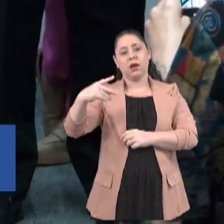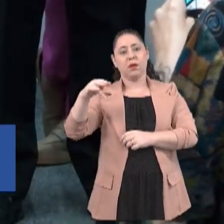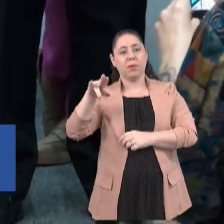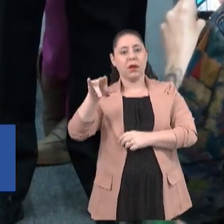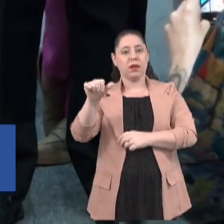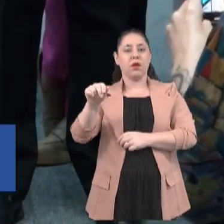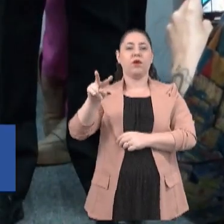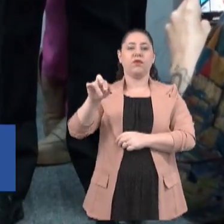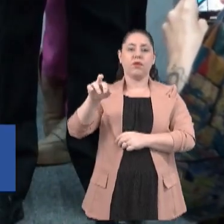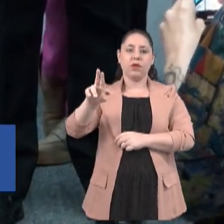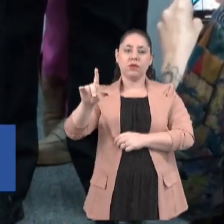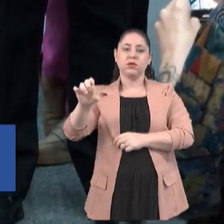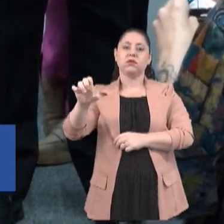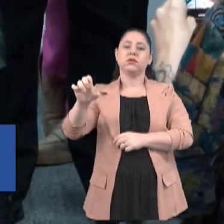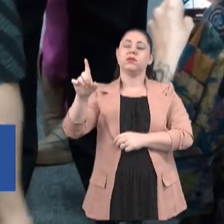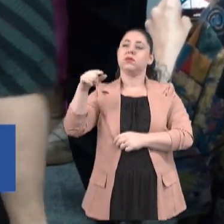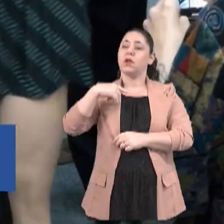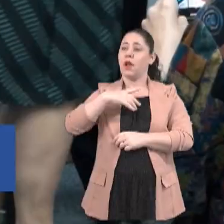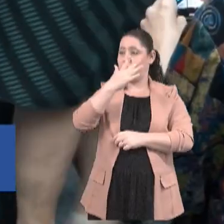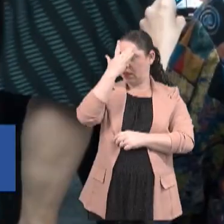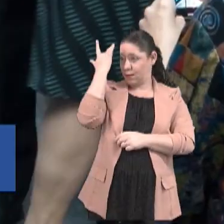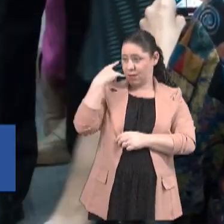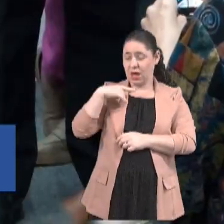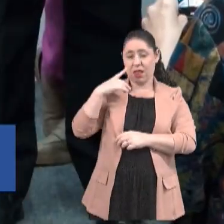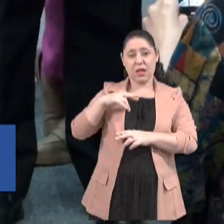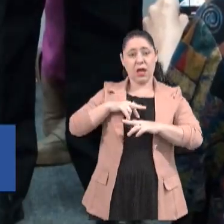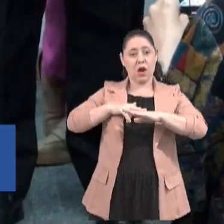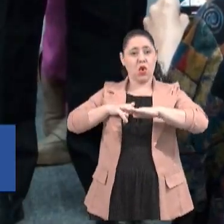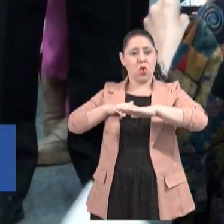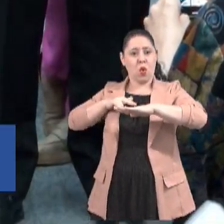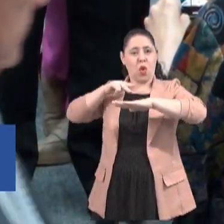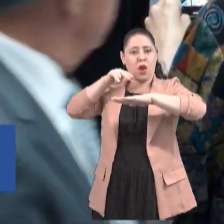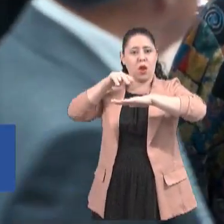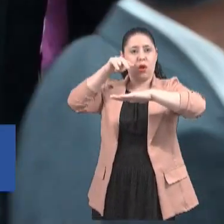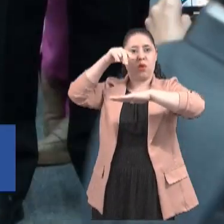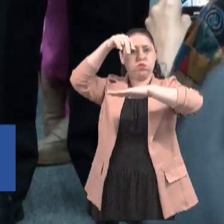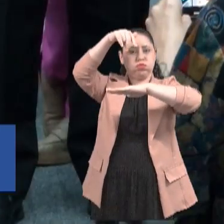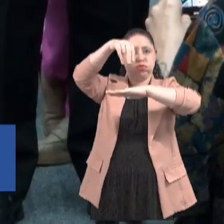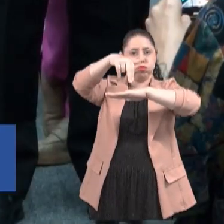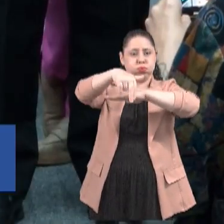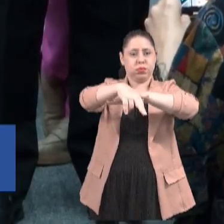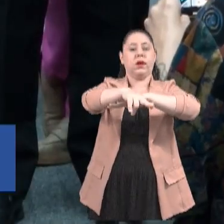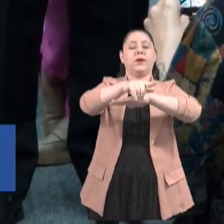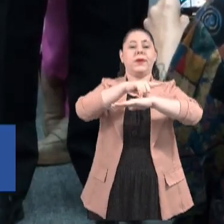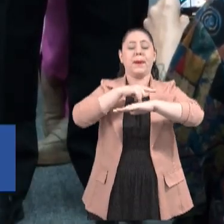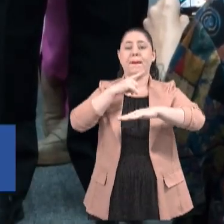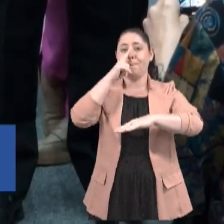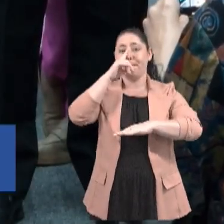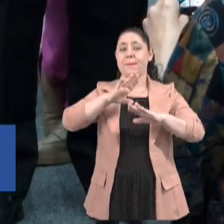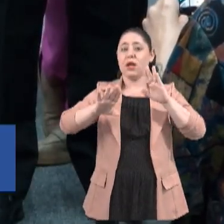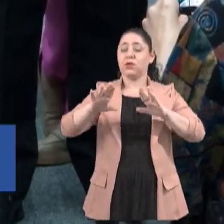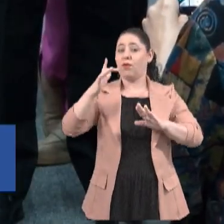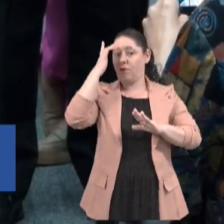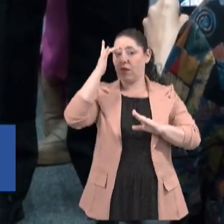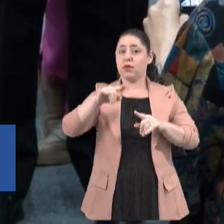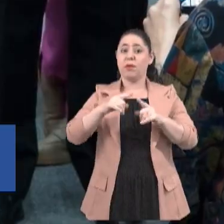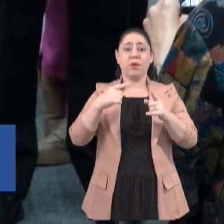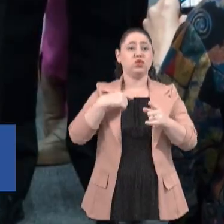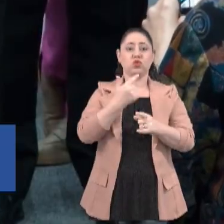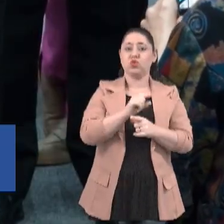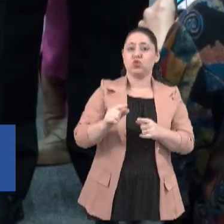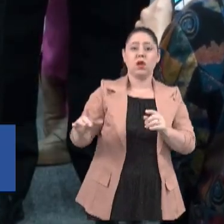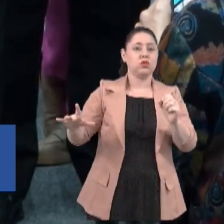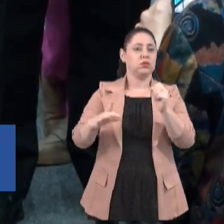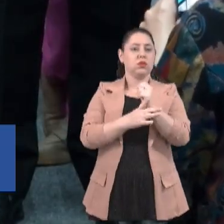que atravessar uma rodovia extremamente perigosa para chegar em outras escolas, para chegar nas escolas fáceis, mas não tem